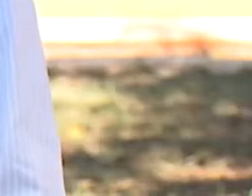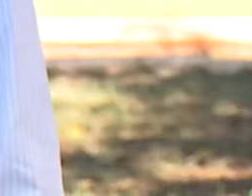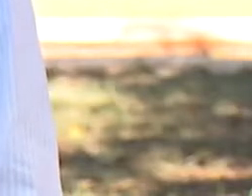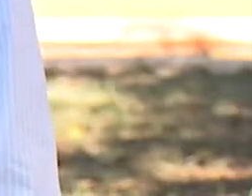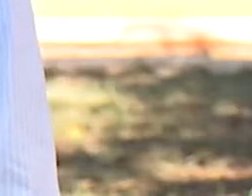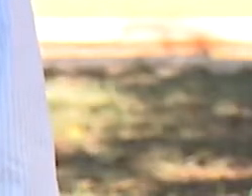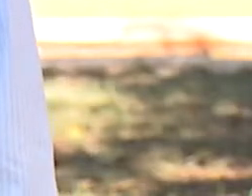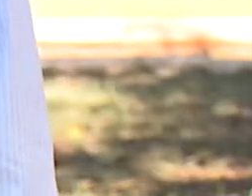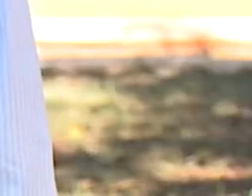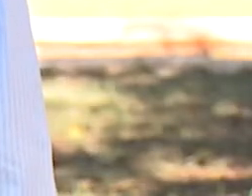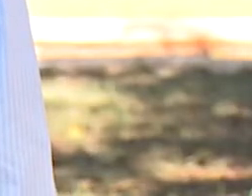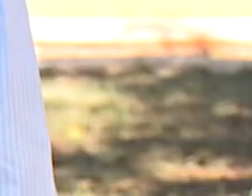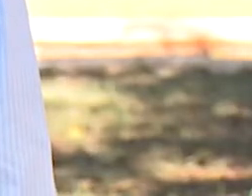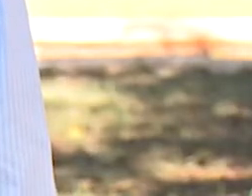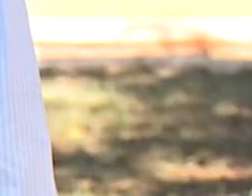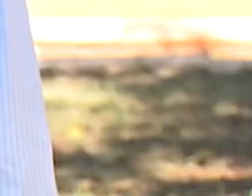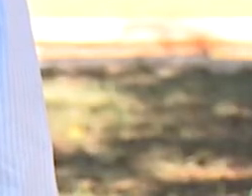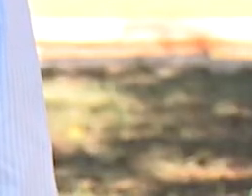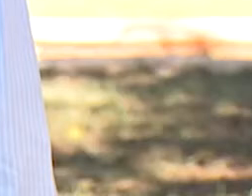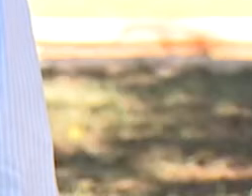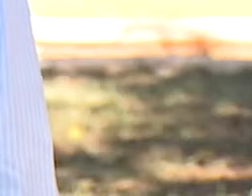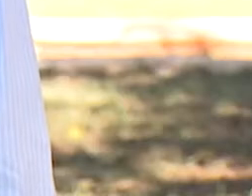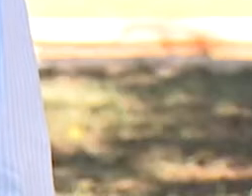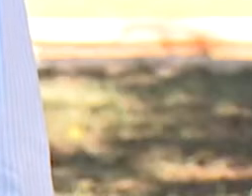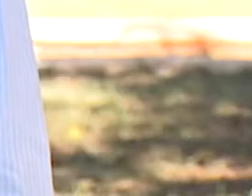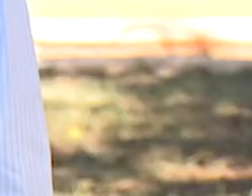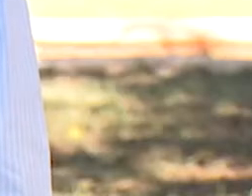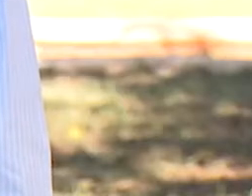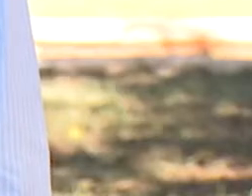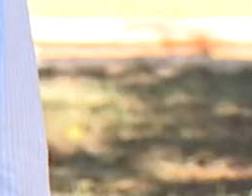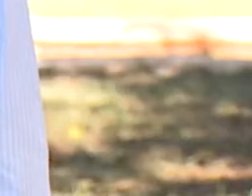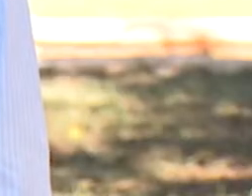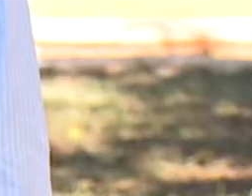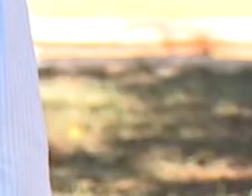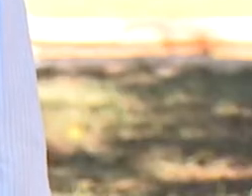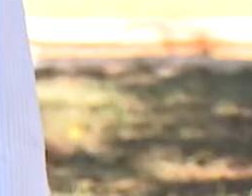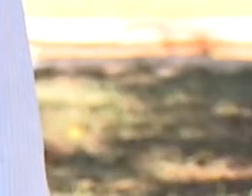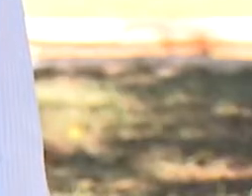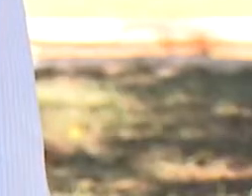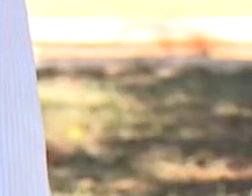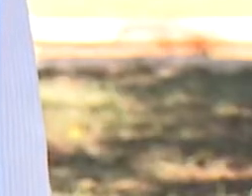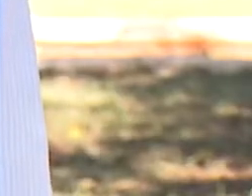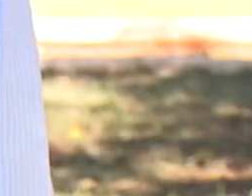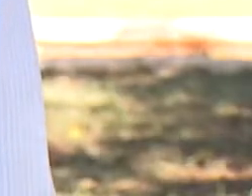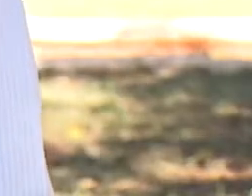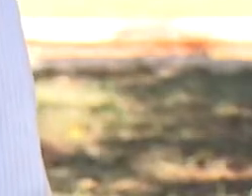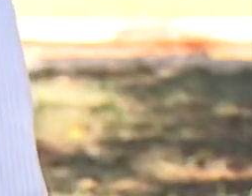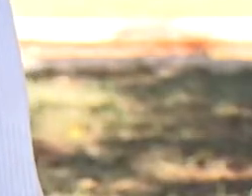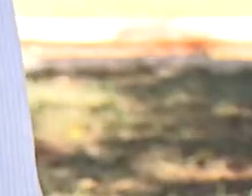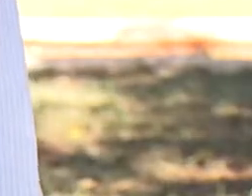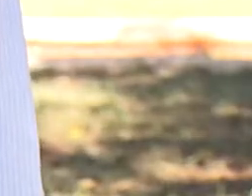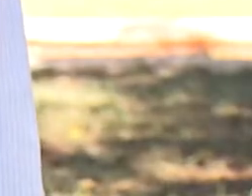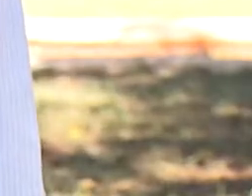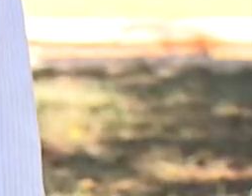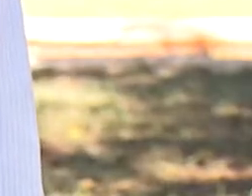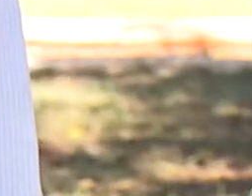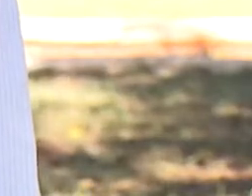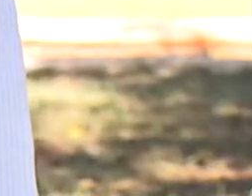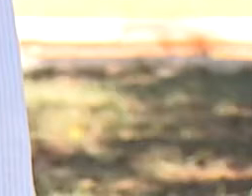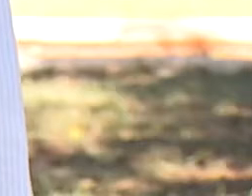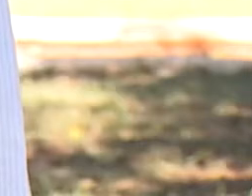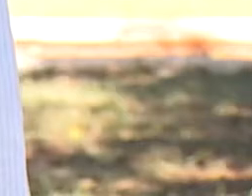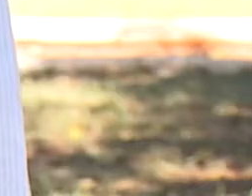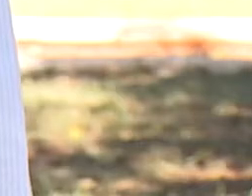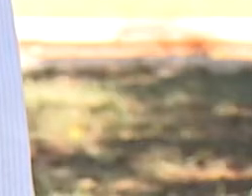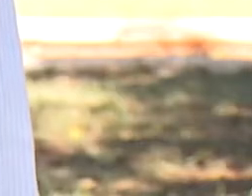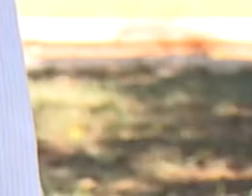por exemplo, e isso influencia na nossa conduta. Vou dar um exemplo.